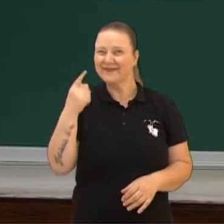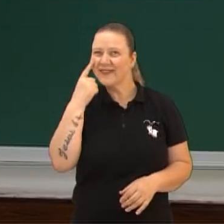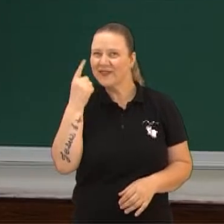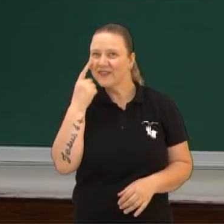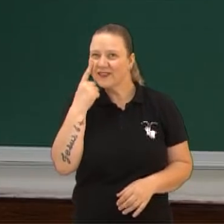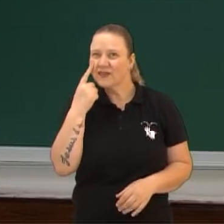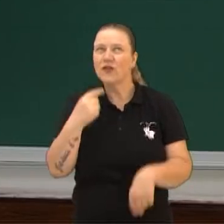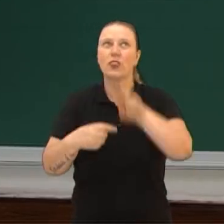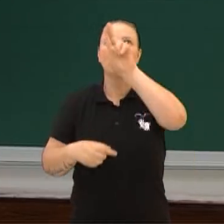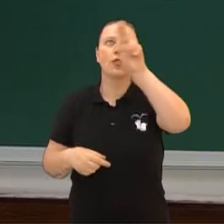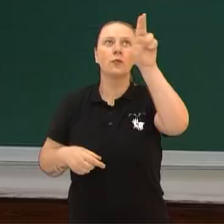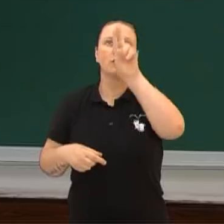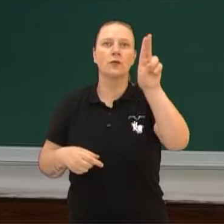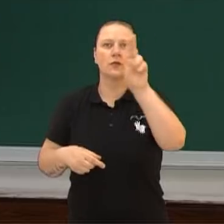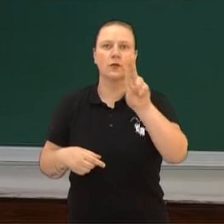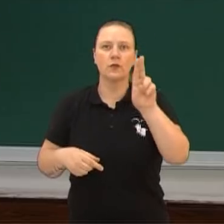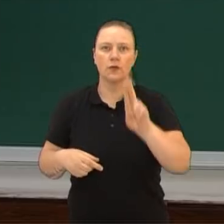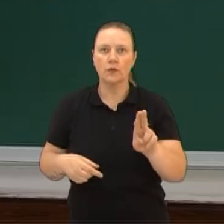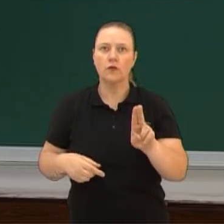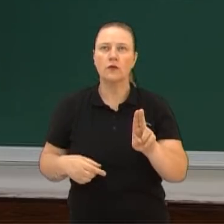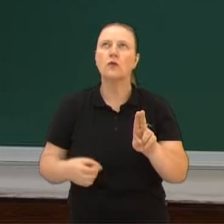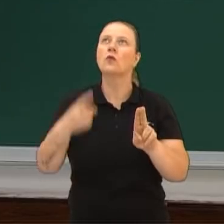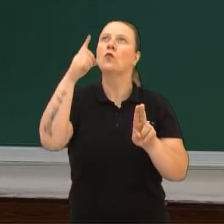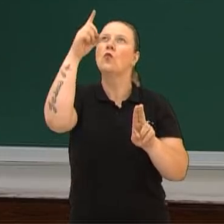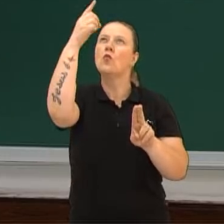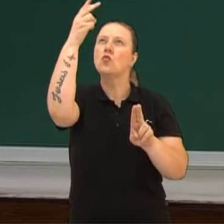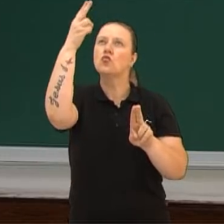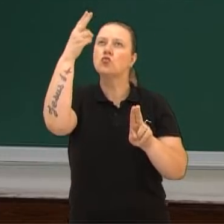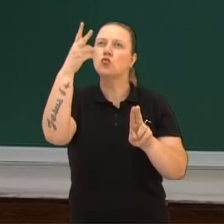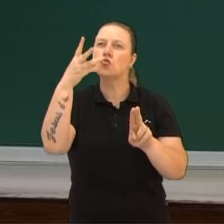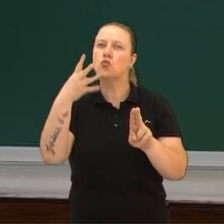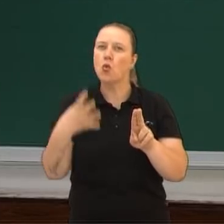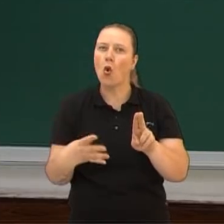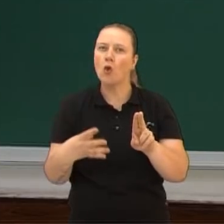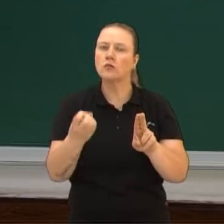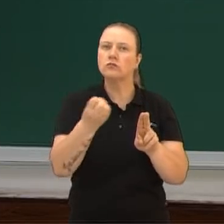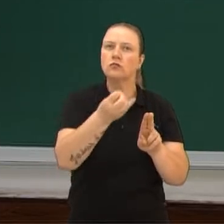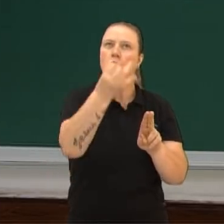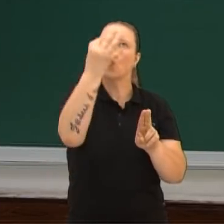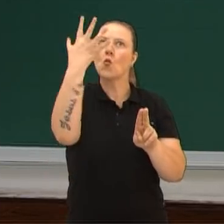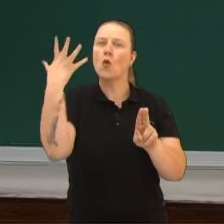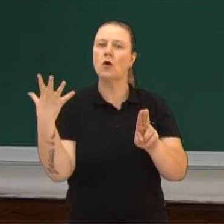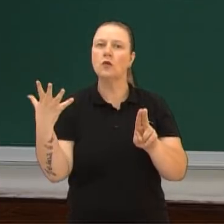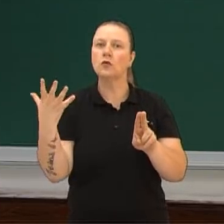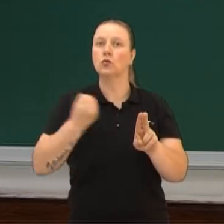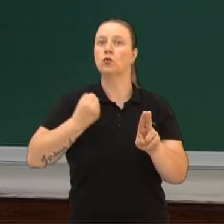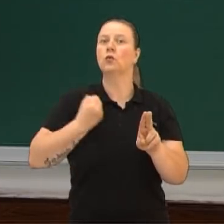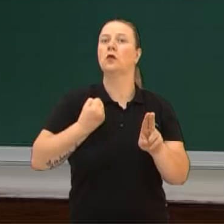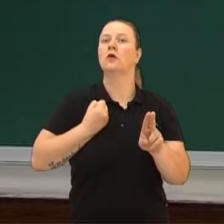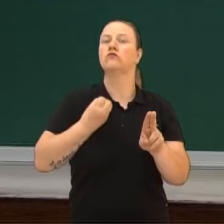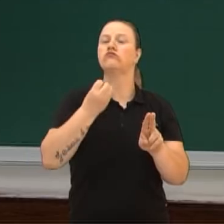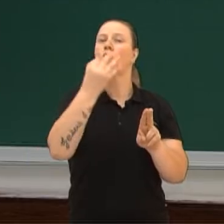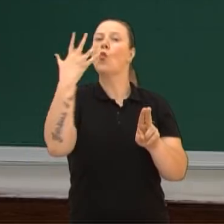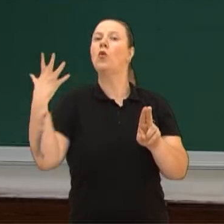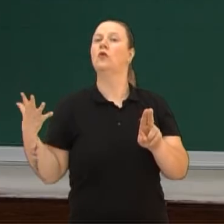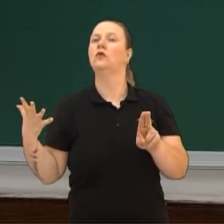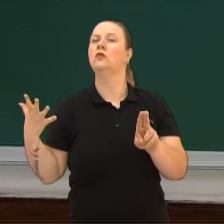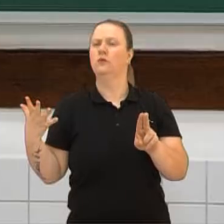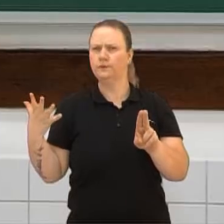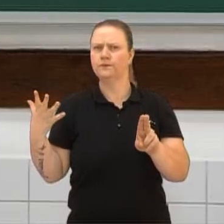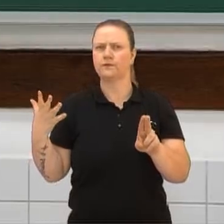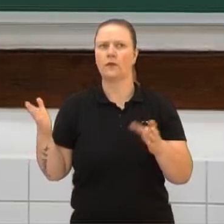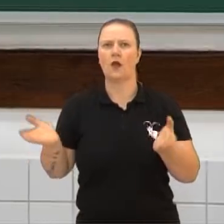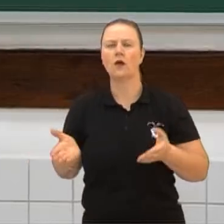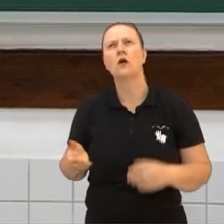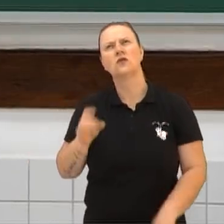Então, aqui já ficou organizada essa minha tabela. Veja só que legal, né? Então, eu já consigo visualizar. Quando vocês olhavam todos aqueles